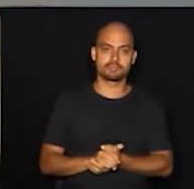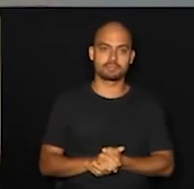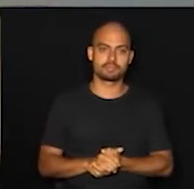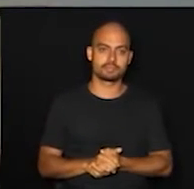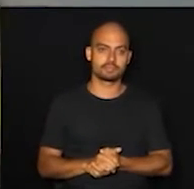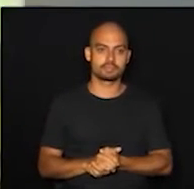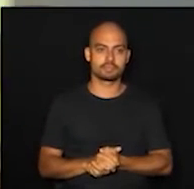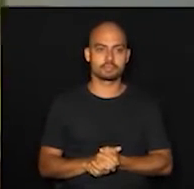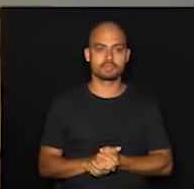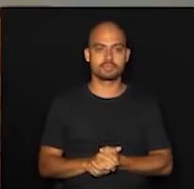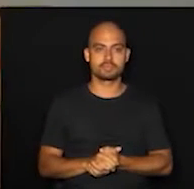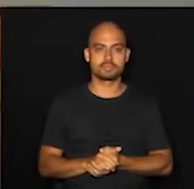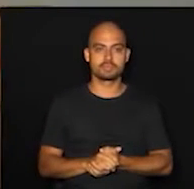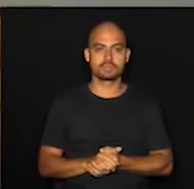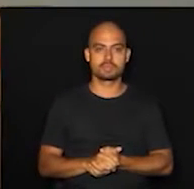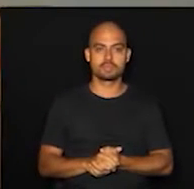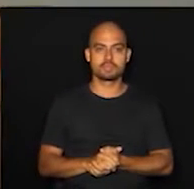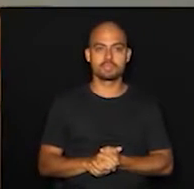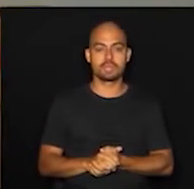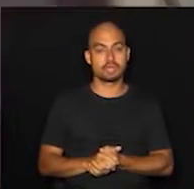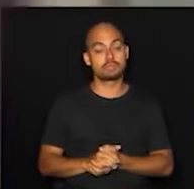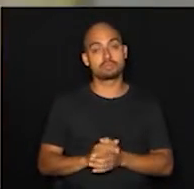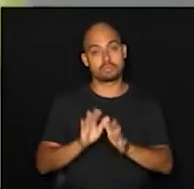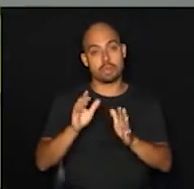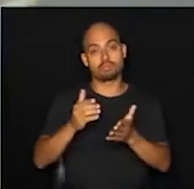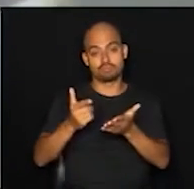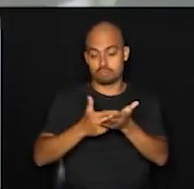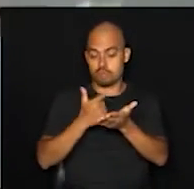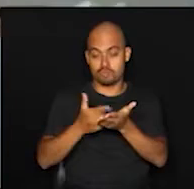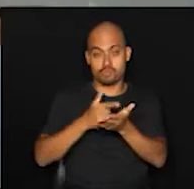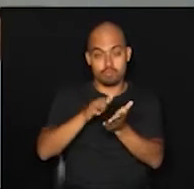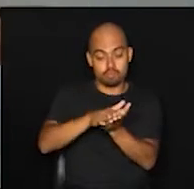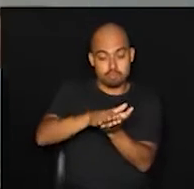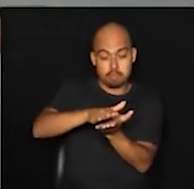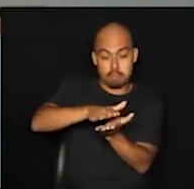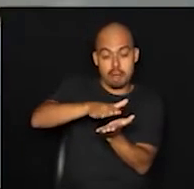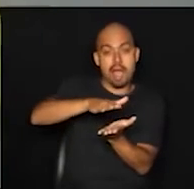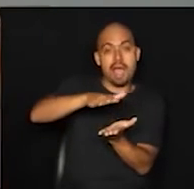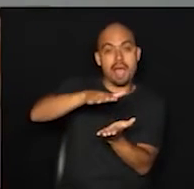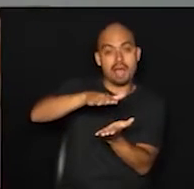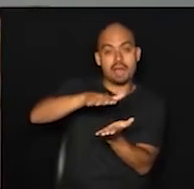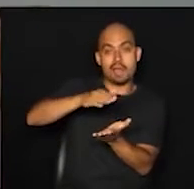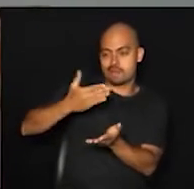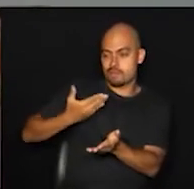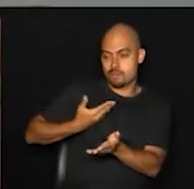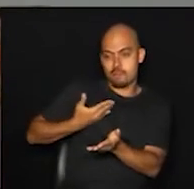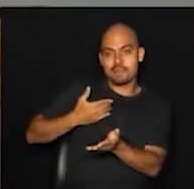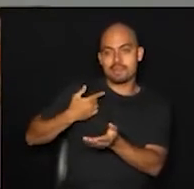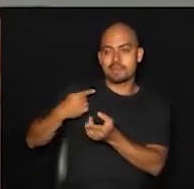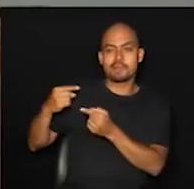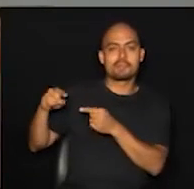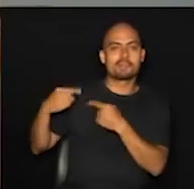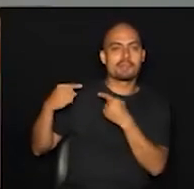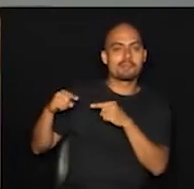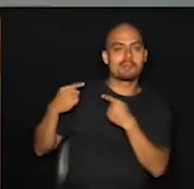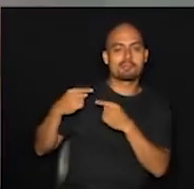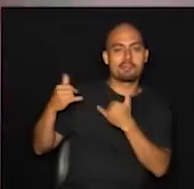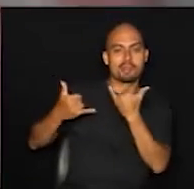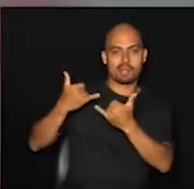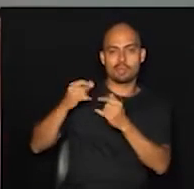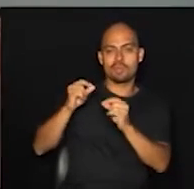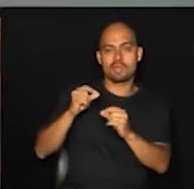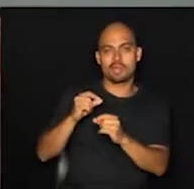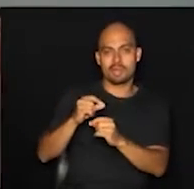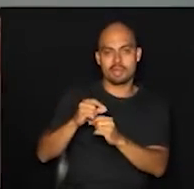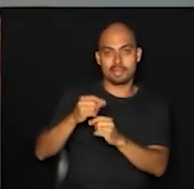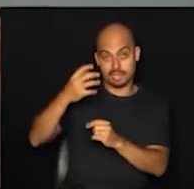telespectadores que quiserem. É um livro muito grande, muito... Tem uma amiga que brincou dizendo, Dona Isabel gostava